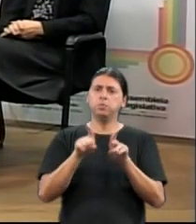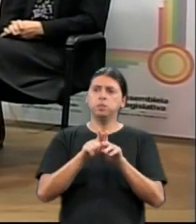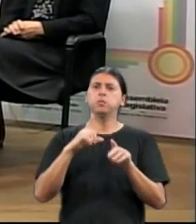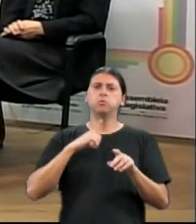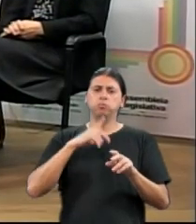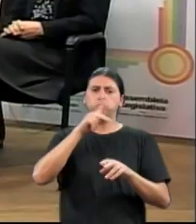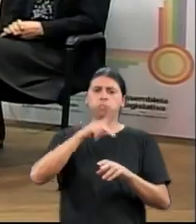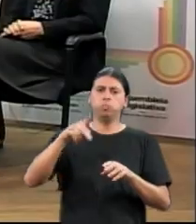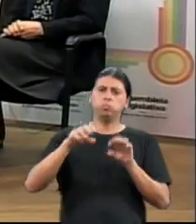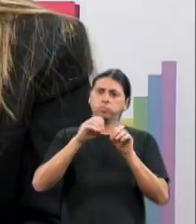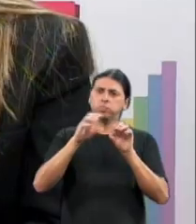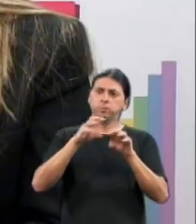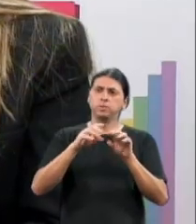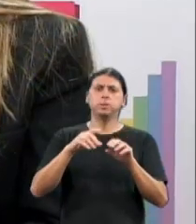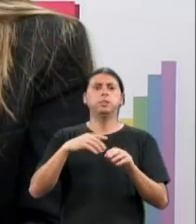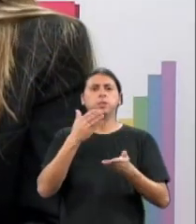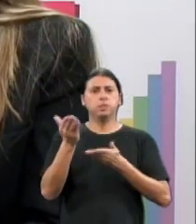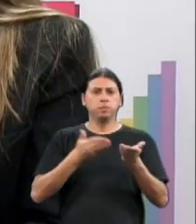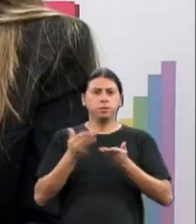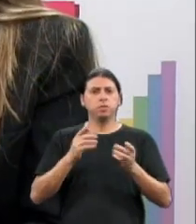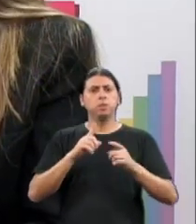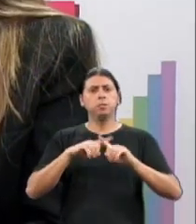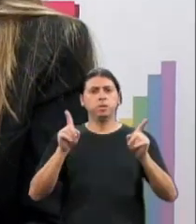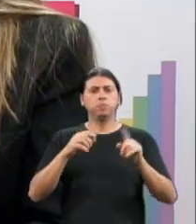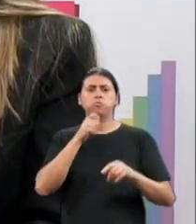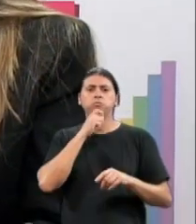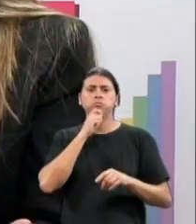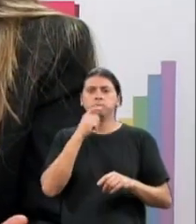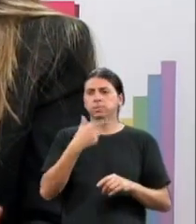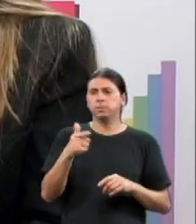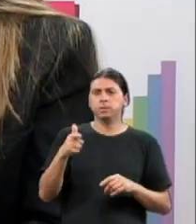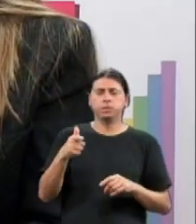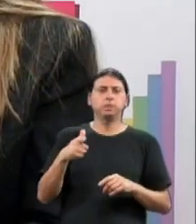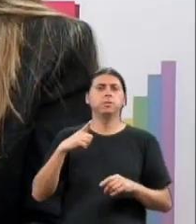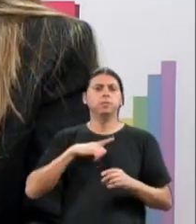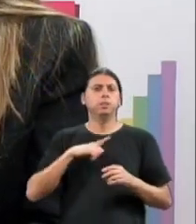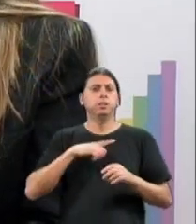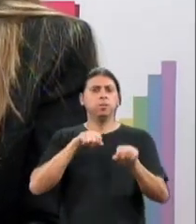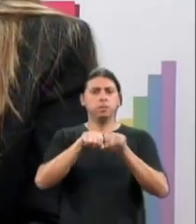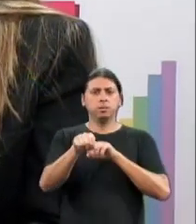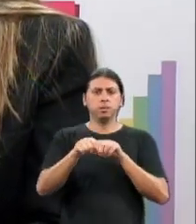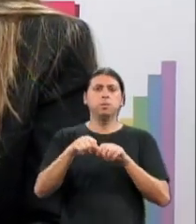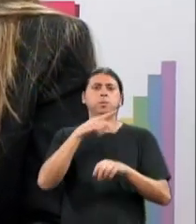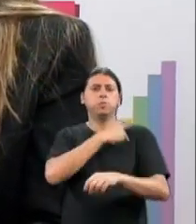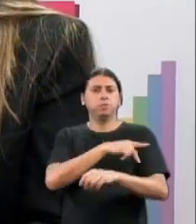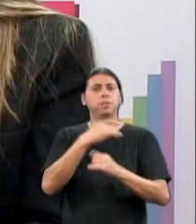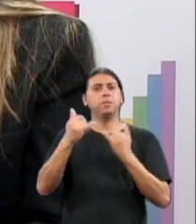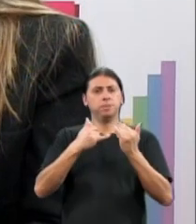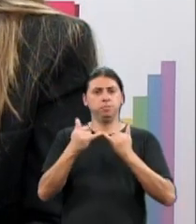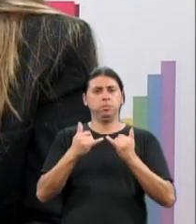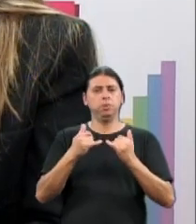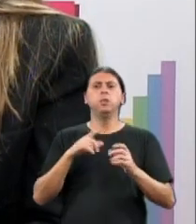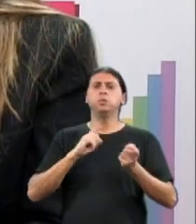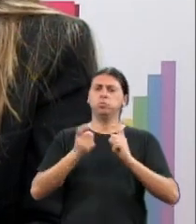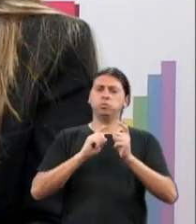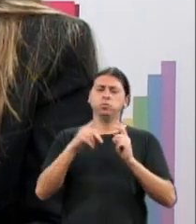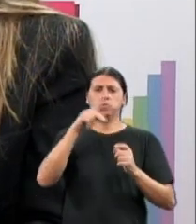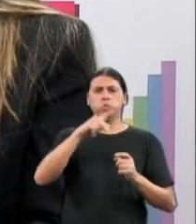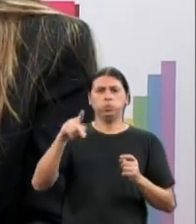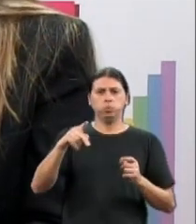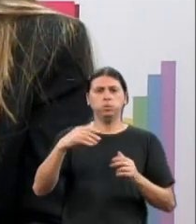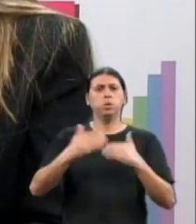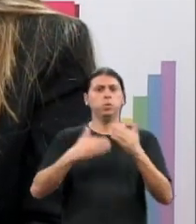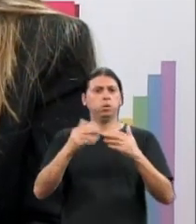para professores que estão em serviço, mas ainda não têm licenciatura em pedagogia, por exemplo. Então, a discussão desse professor, quando ele